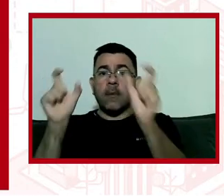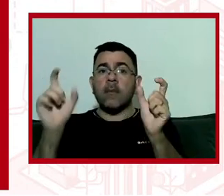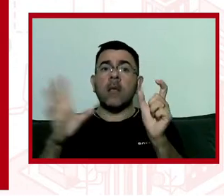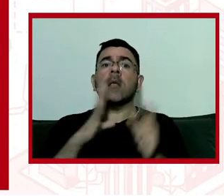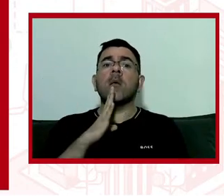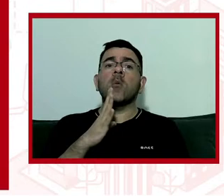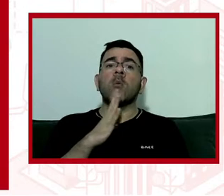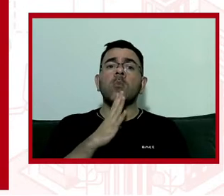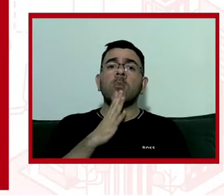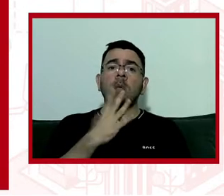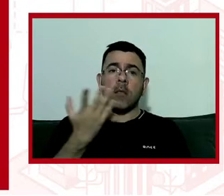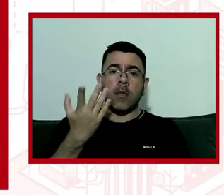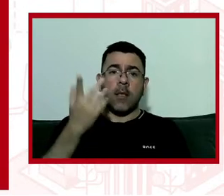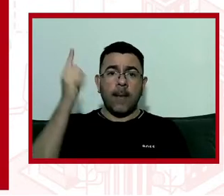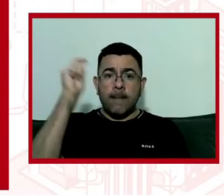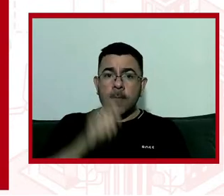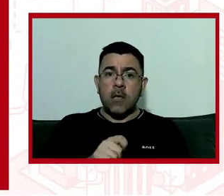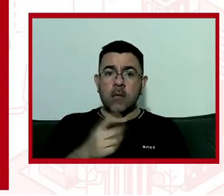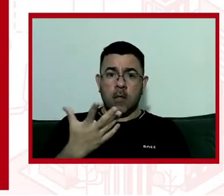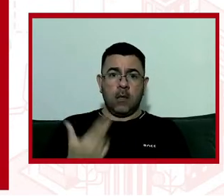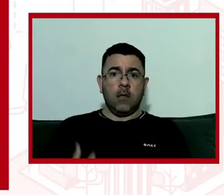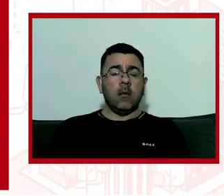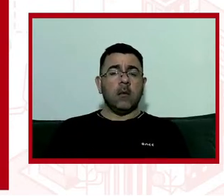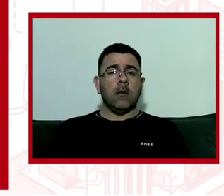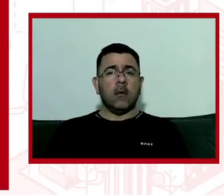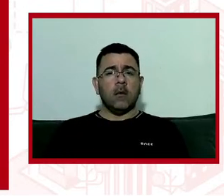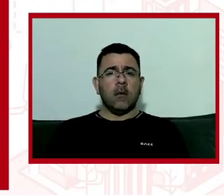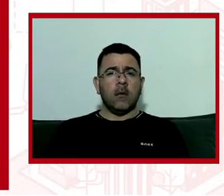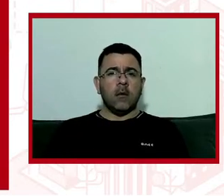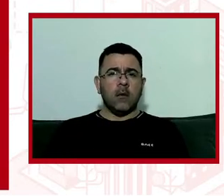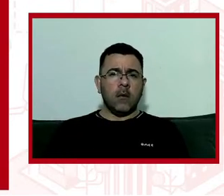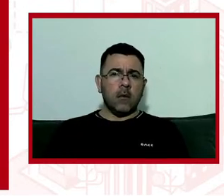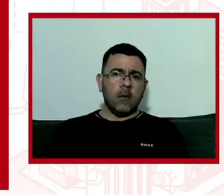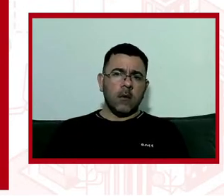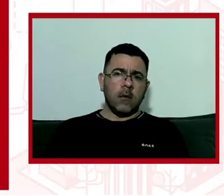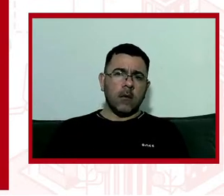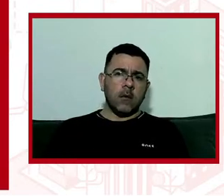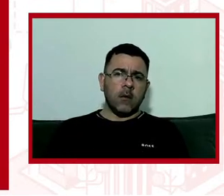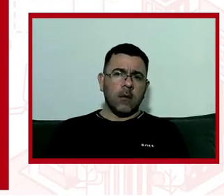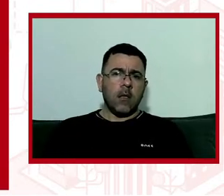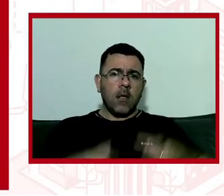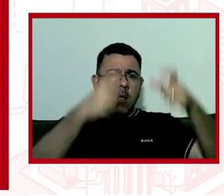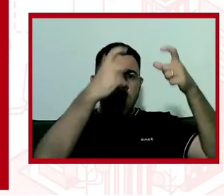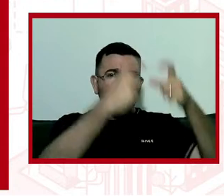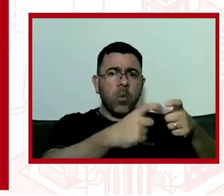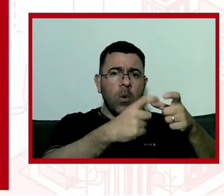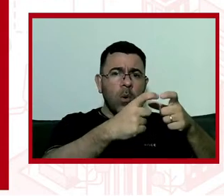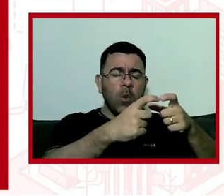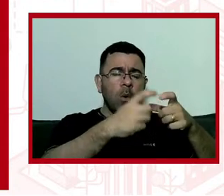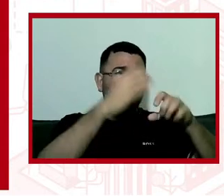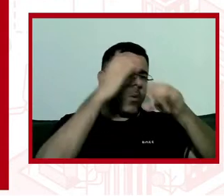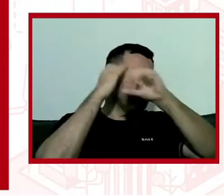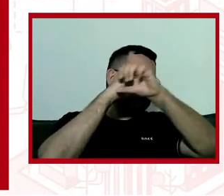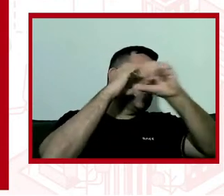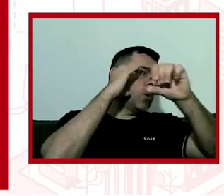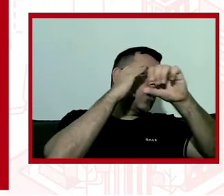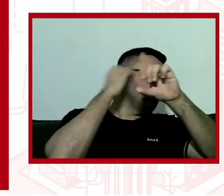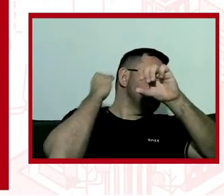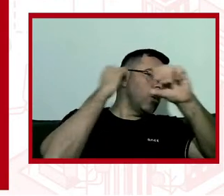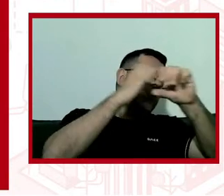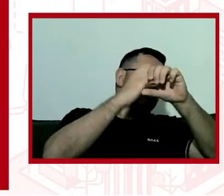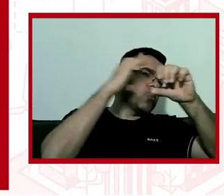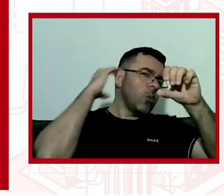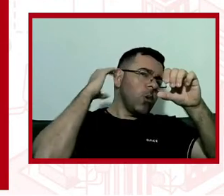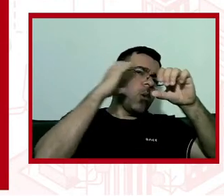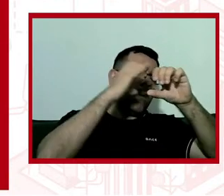então eu tô estruturando com a fundação da Bloomberg é um repositório de projeto para que a gente tudo que